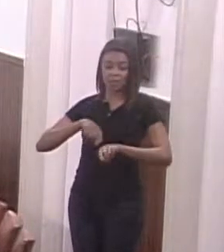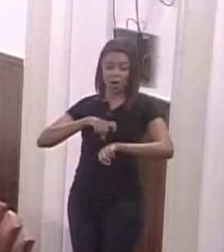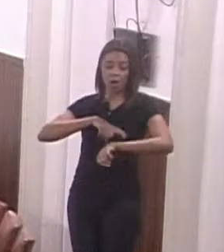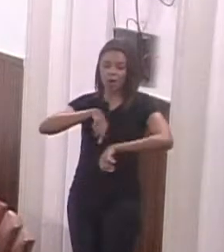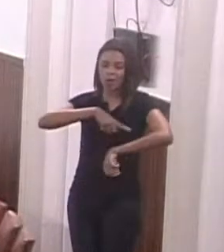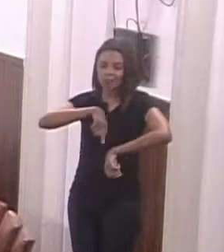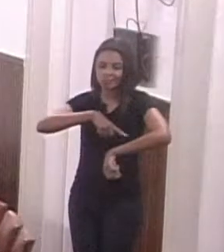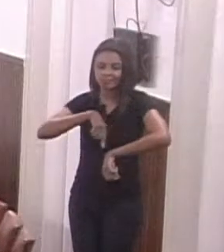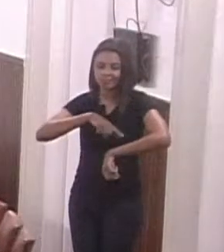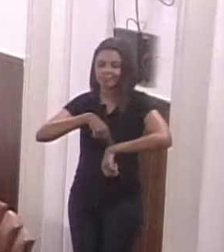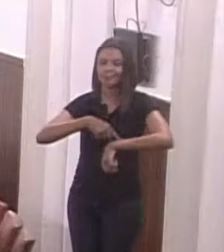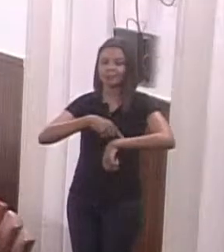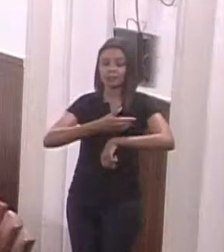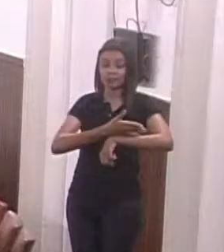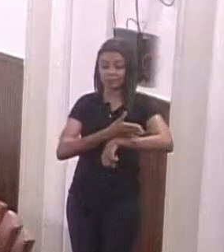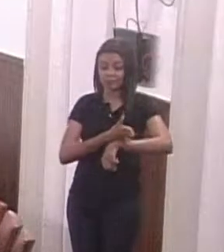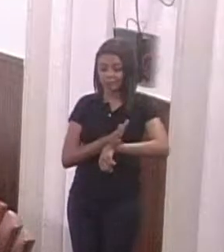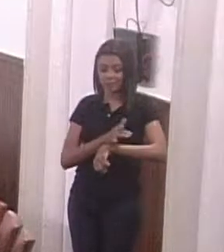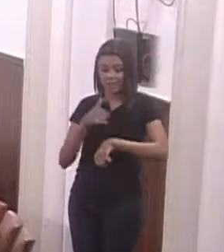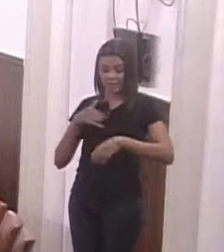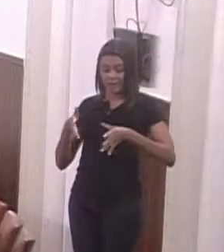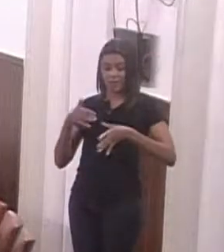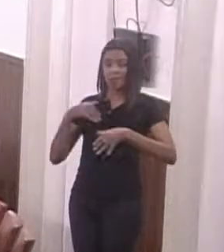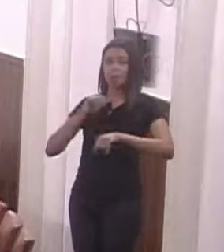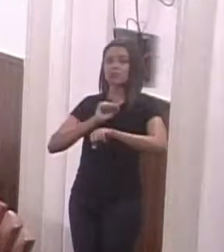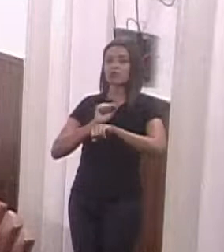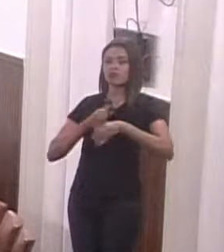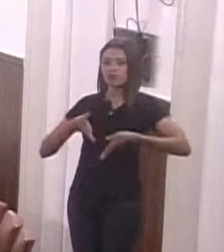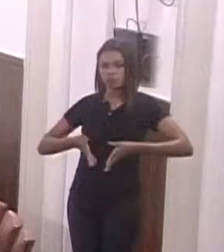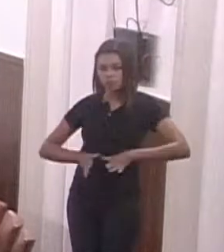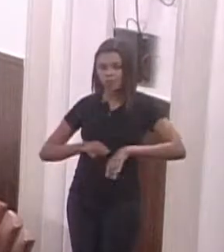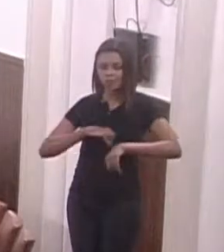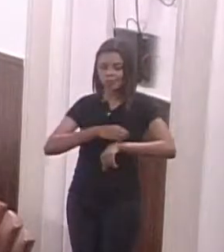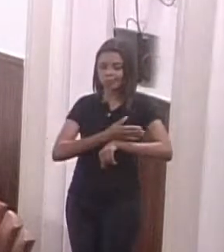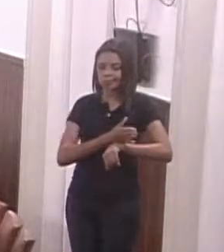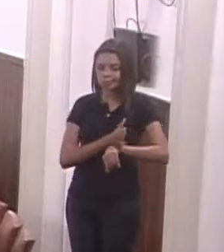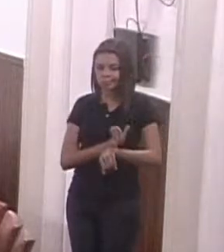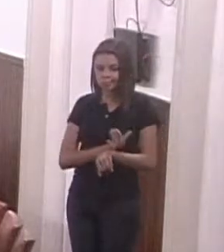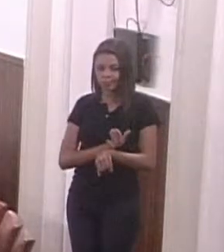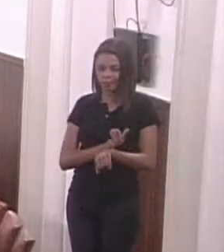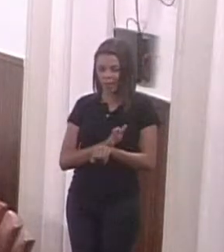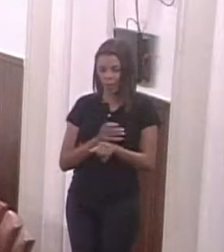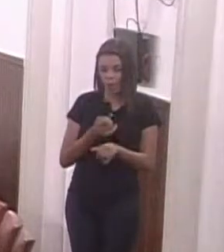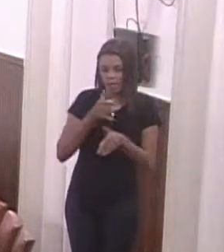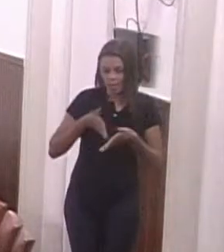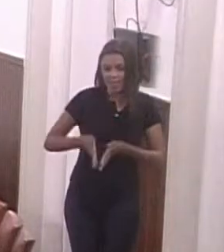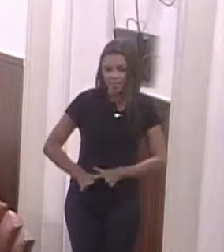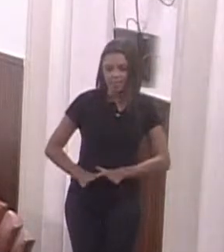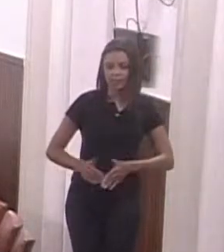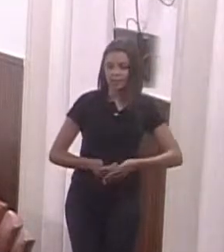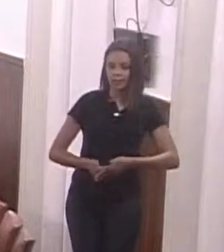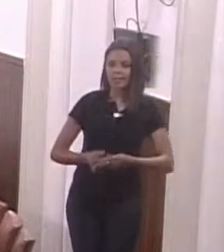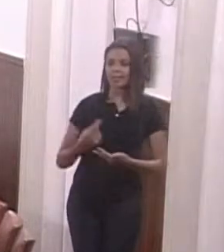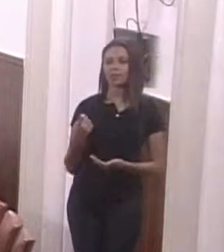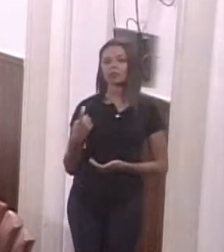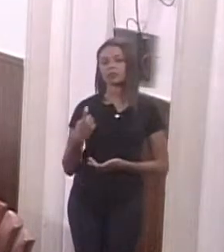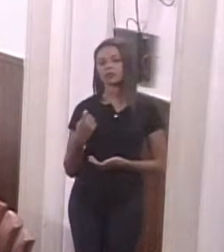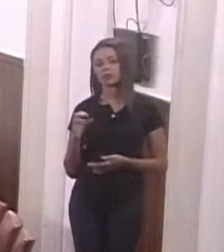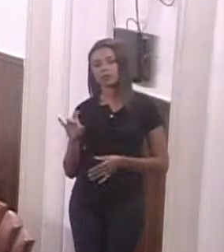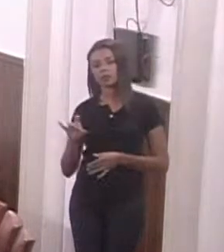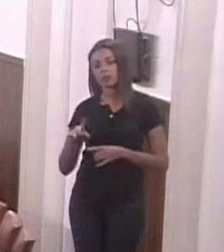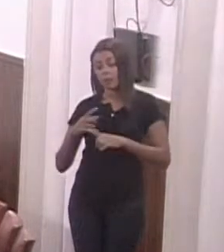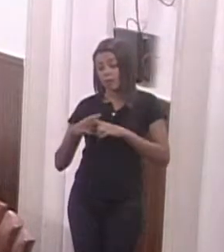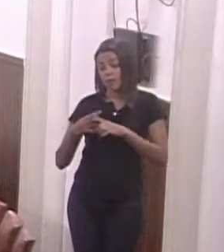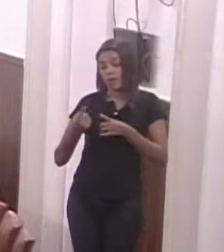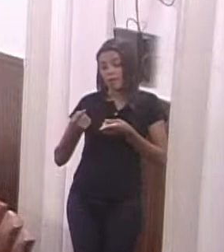horas durante esse período de parto, esse período, né, próximo ao nascimento do bebê, sozinhas, porque,